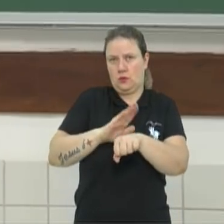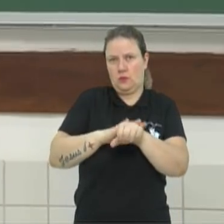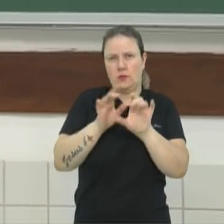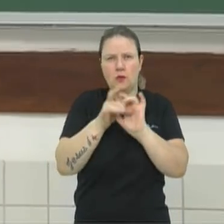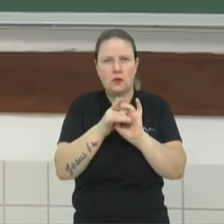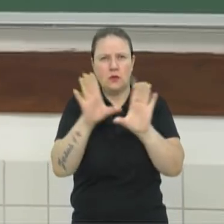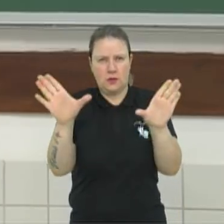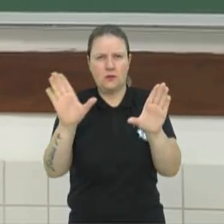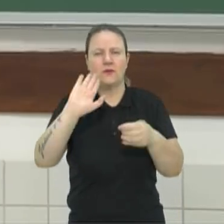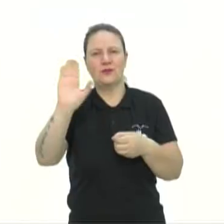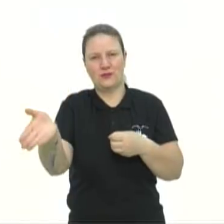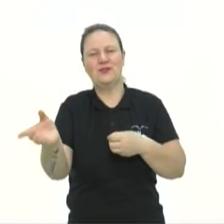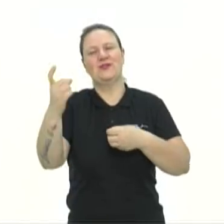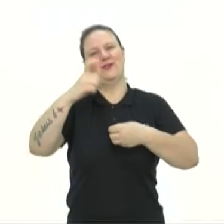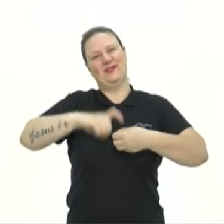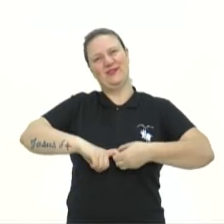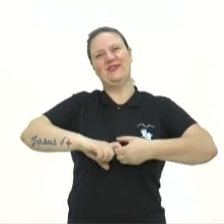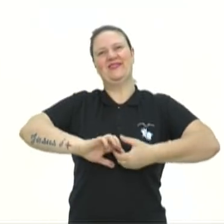isso e eu já retorno.